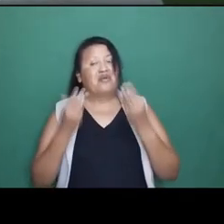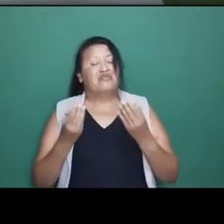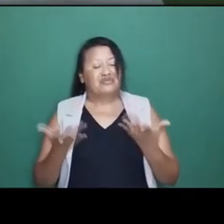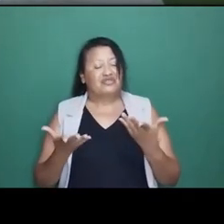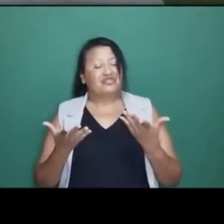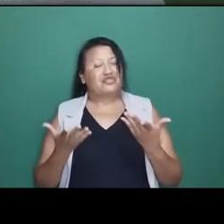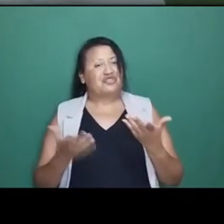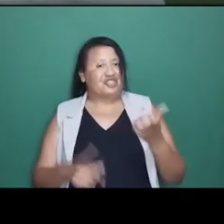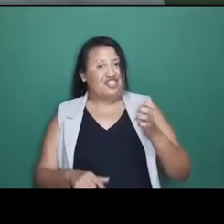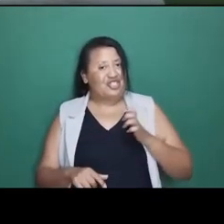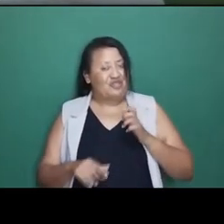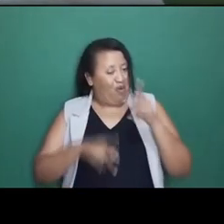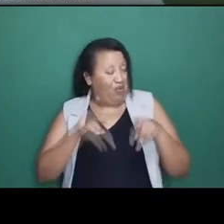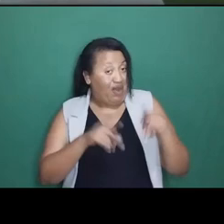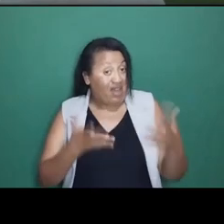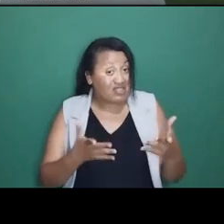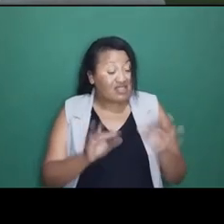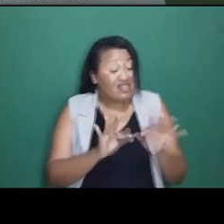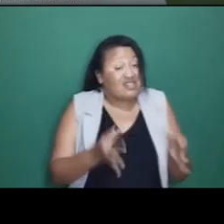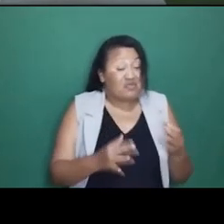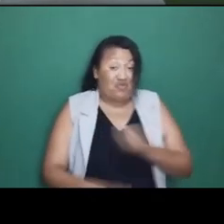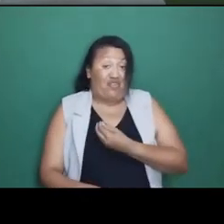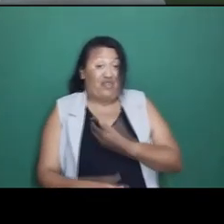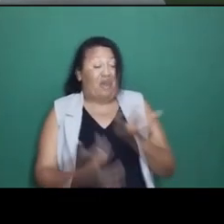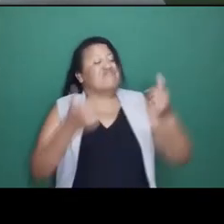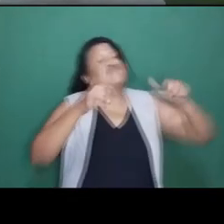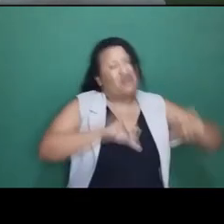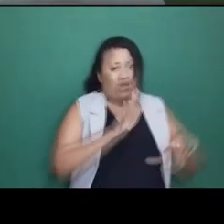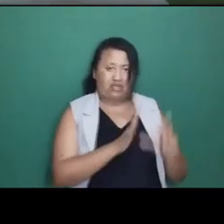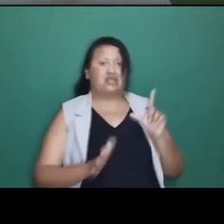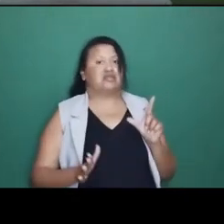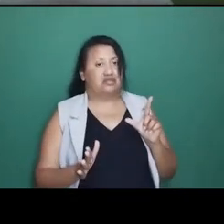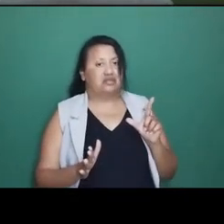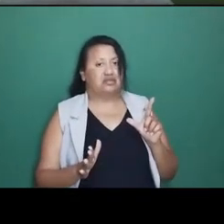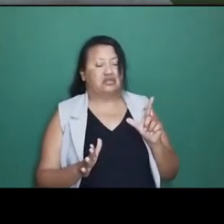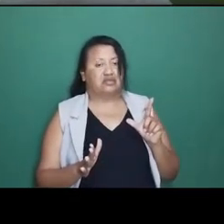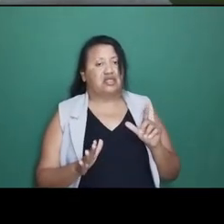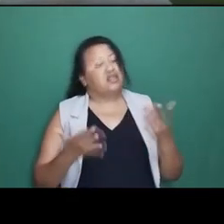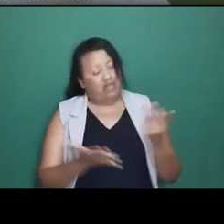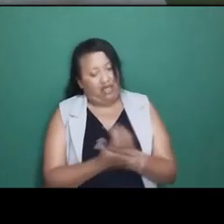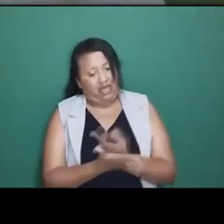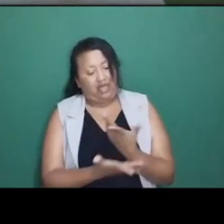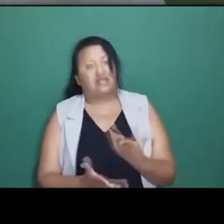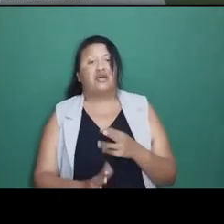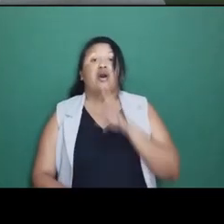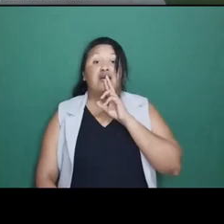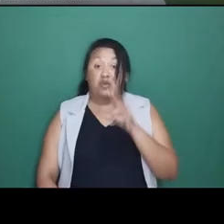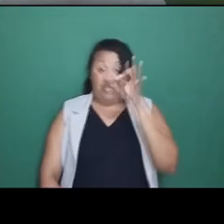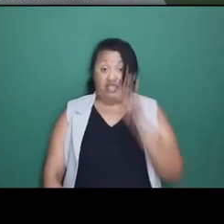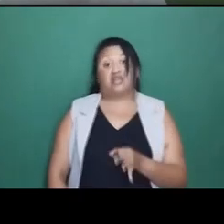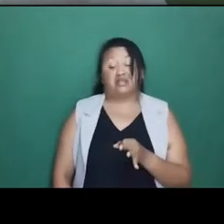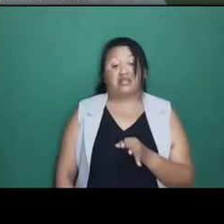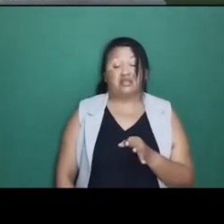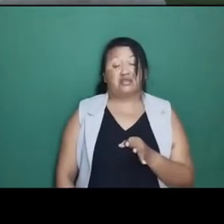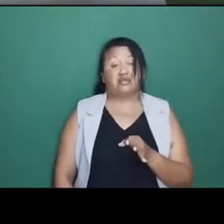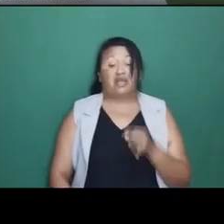classes populares aqui do Brasil ficaram numa vida bem pior do que já tinha Então tá errado gabarito certo da